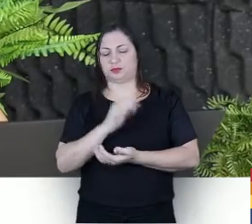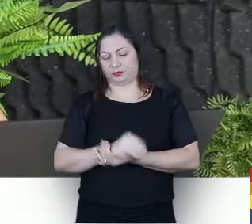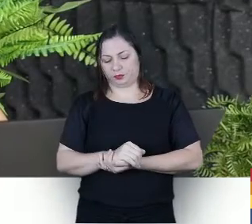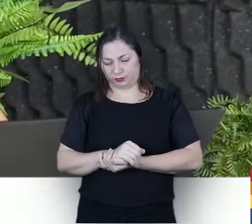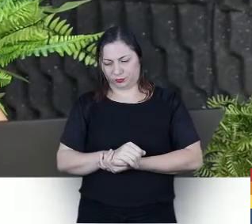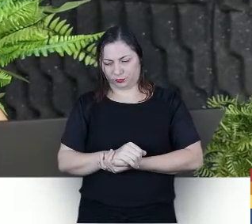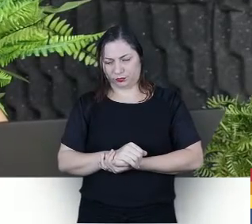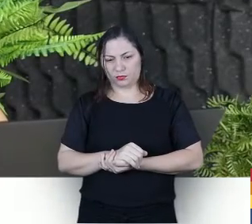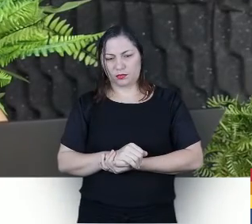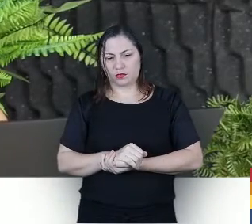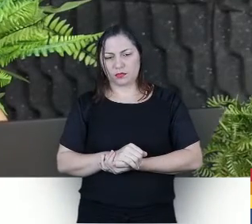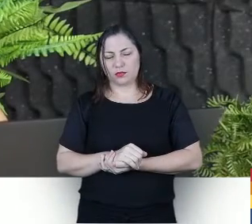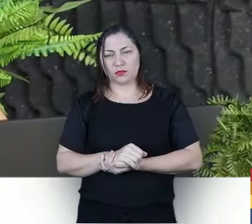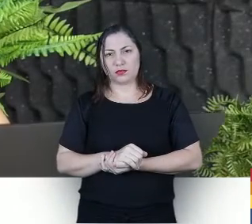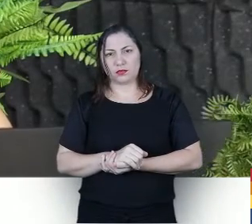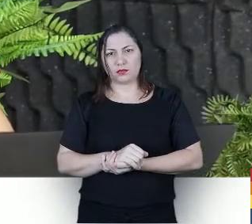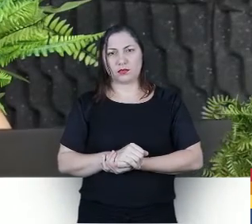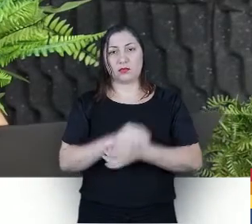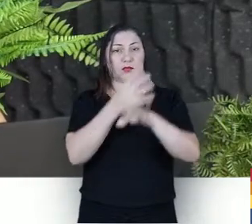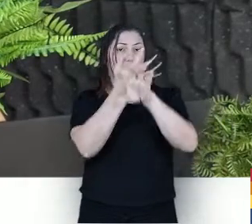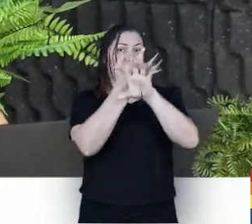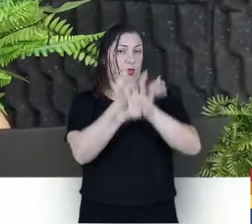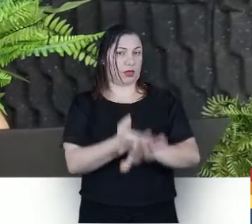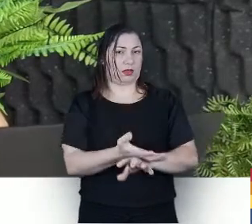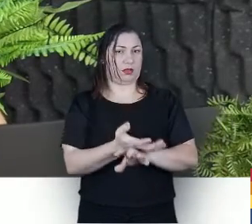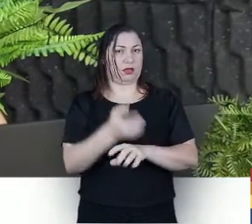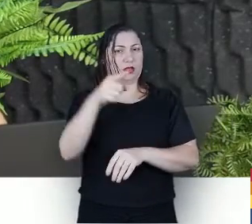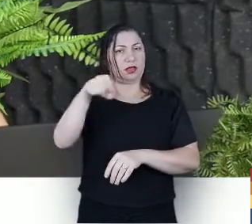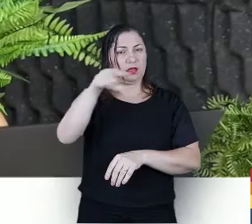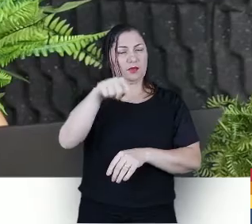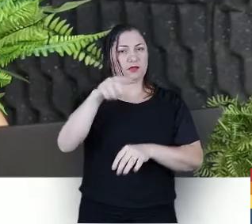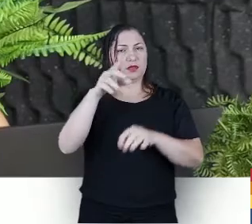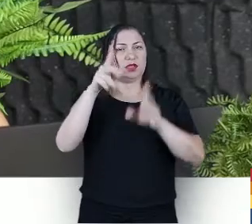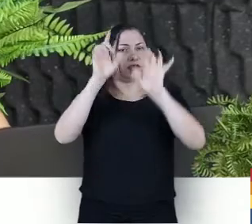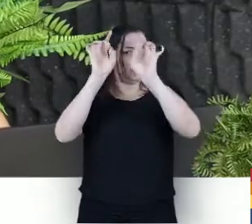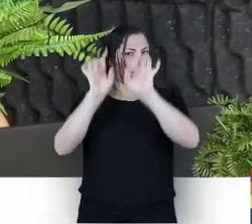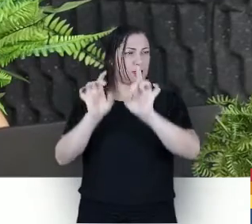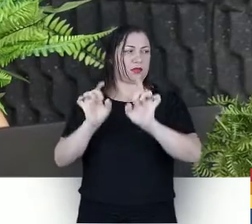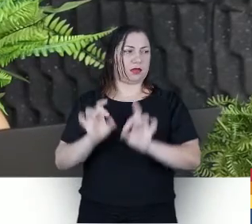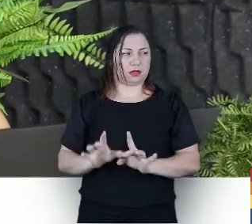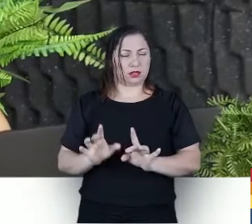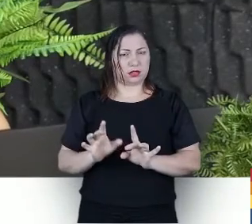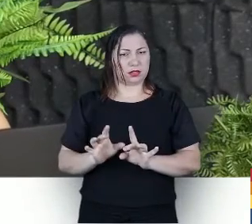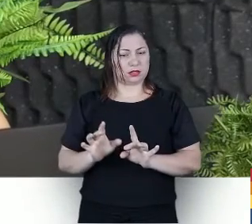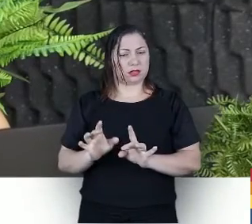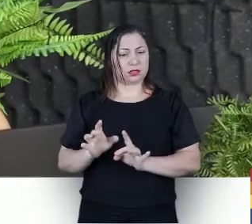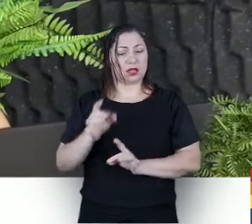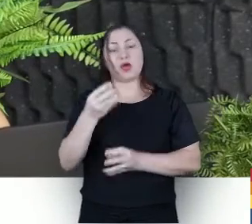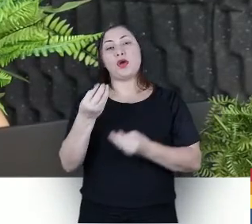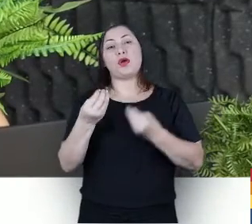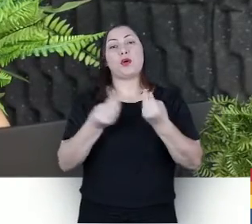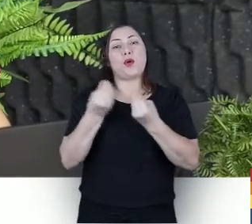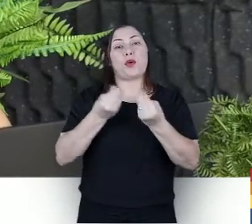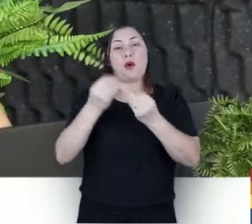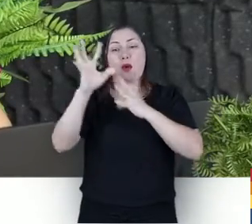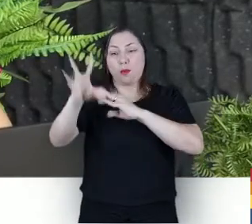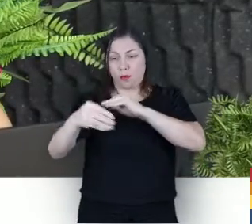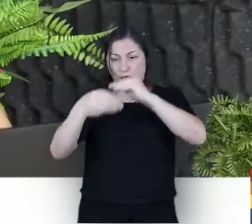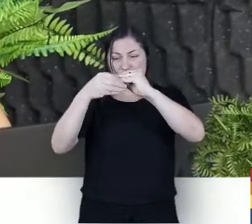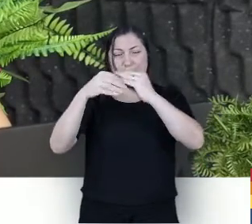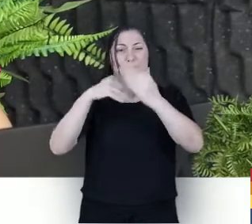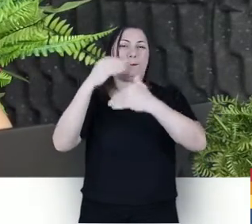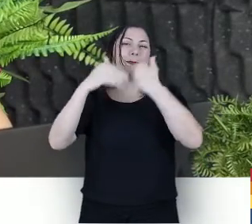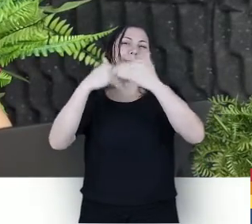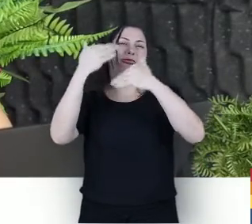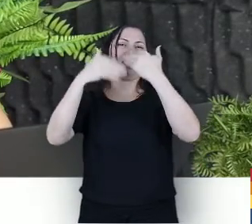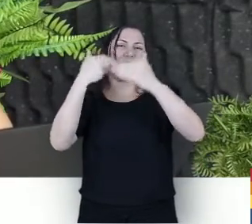né, inserindo-se nesse contexto, vocês já até pontuaram, mas eu queria de forma mais específica que vocês